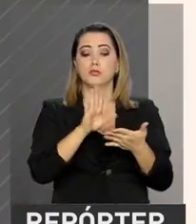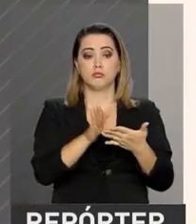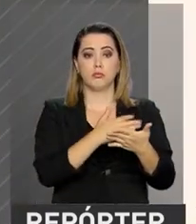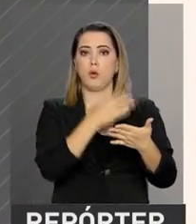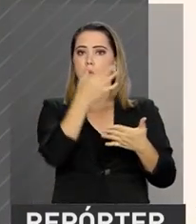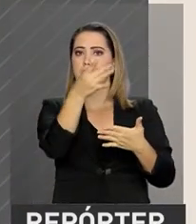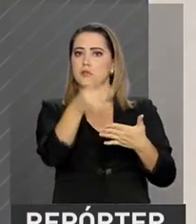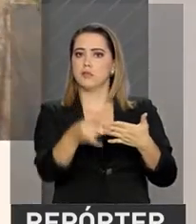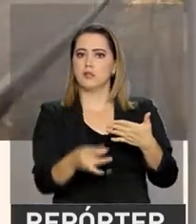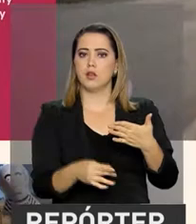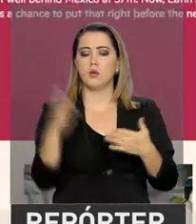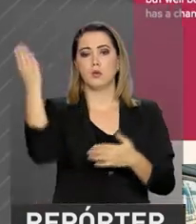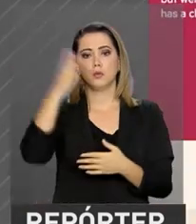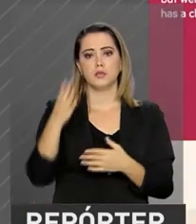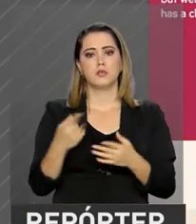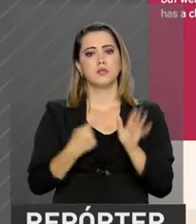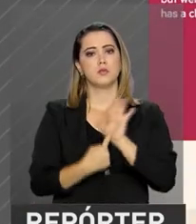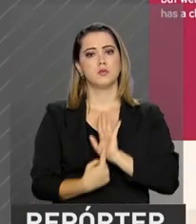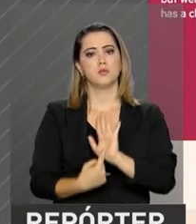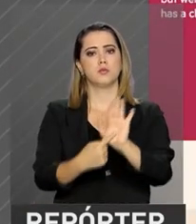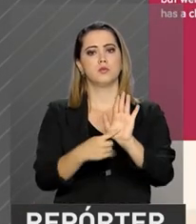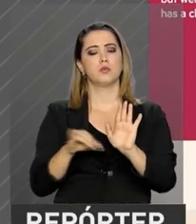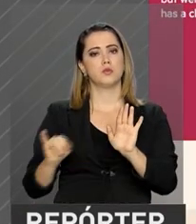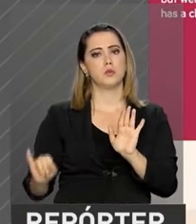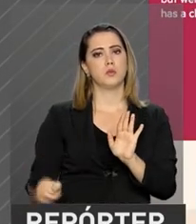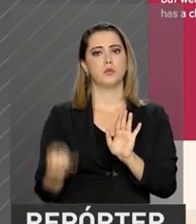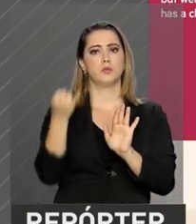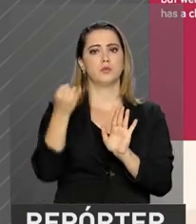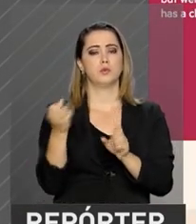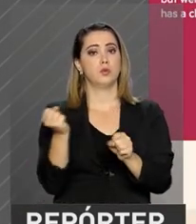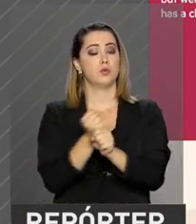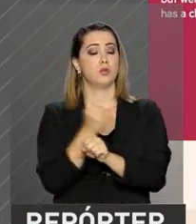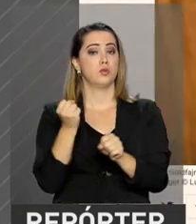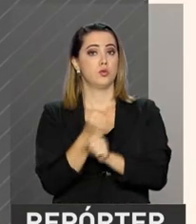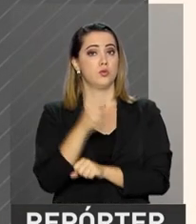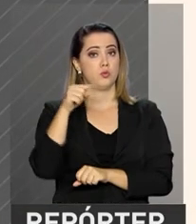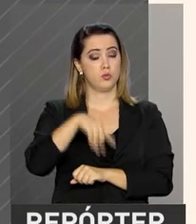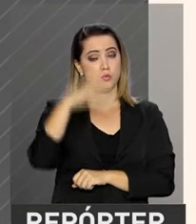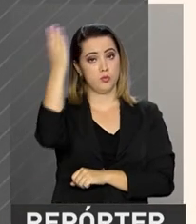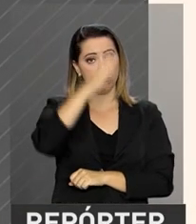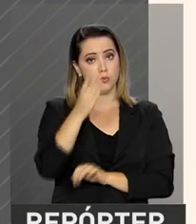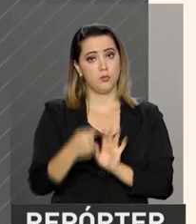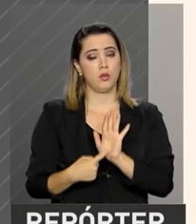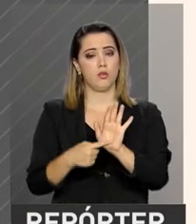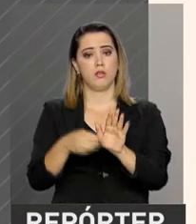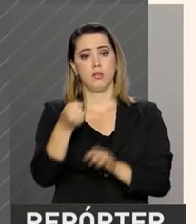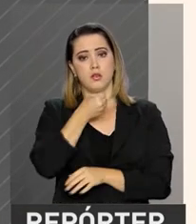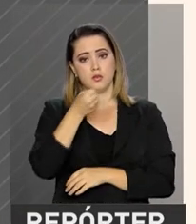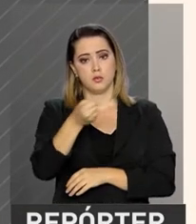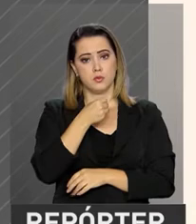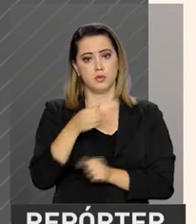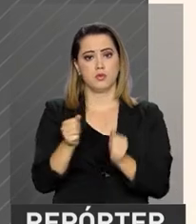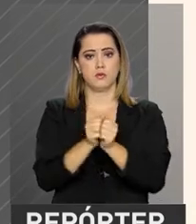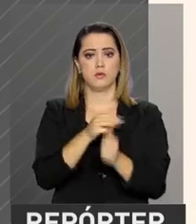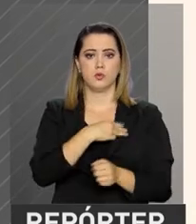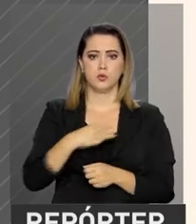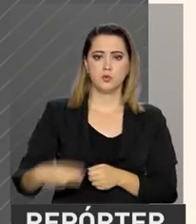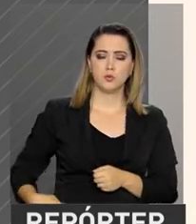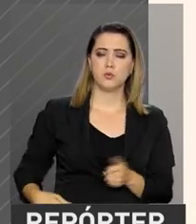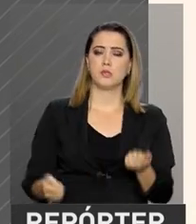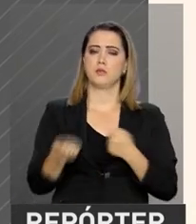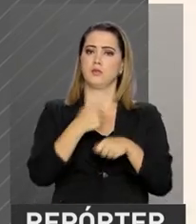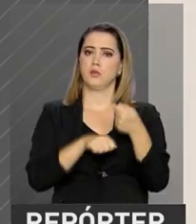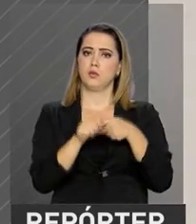destacando as oportunidades de investimentos em infraestrutura a publicação traz uma entrevista com o ministro da fazenda henrique meirelles